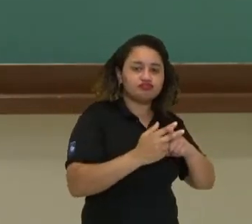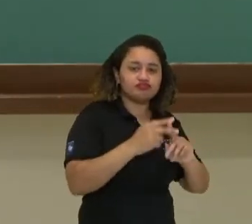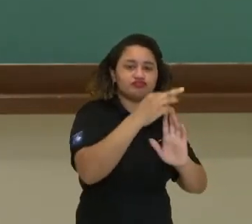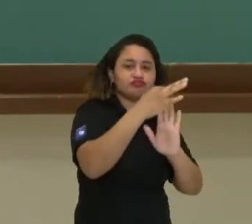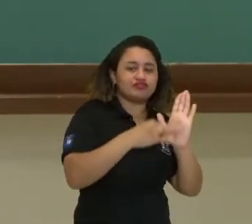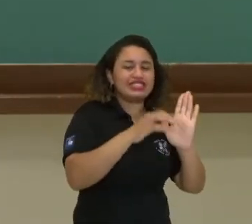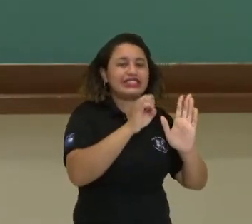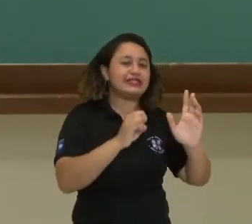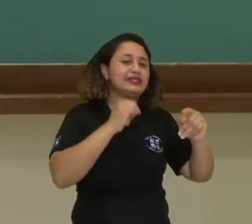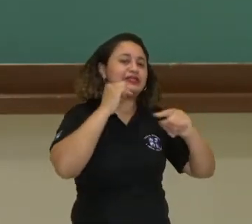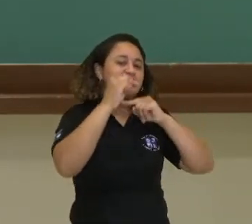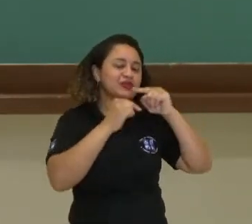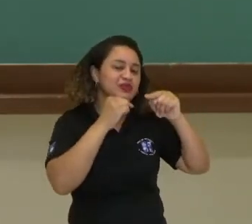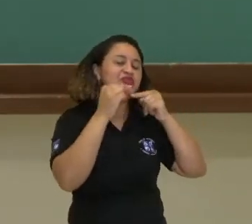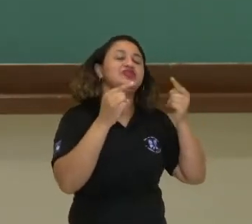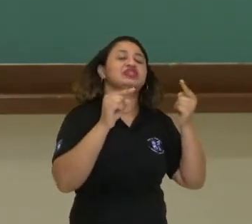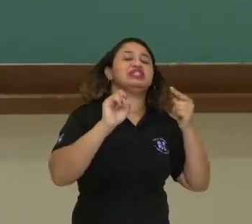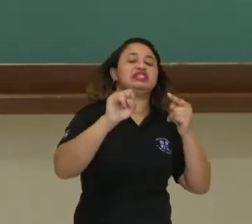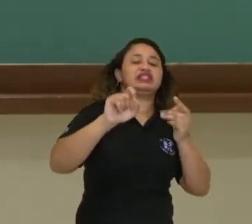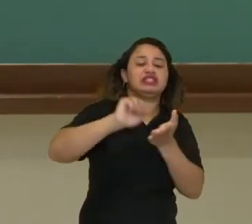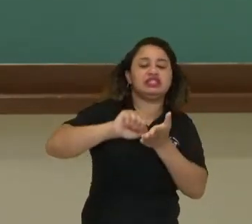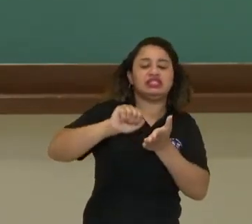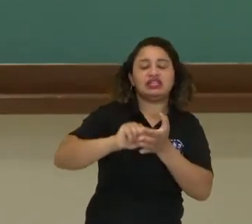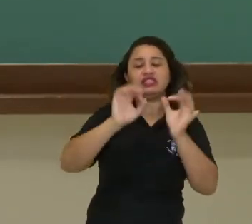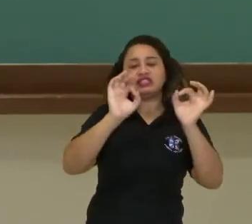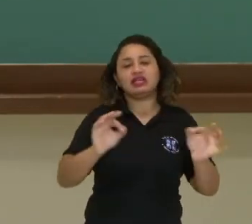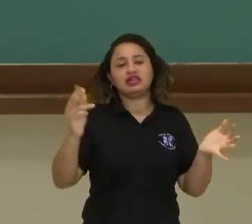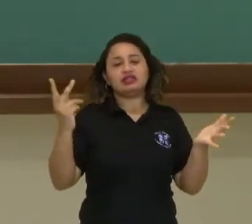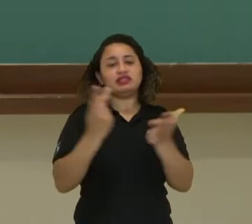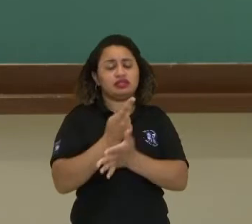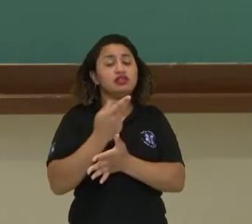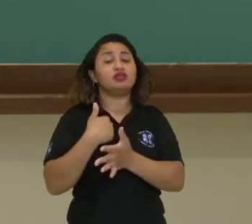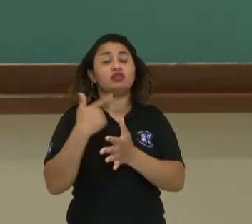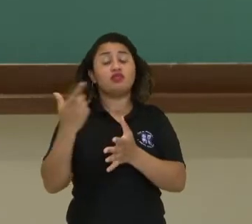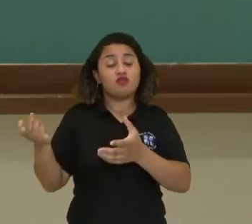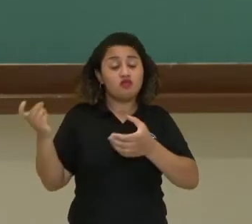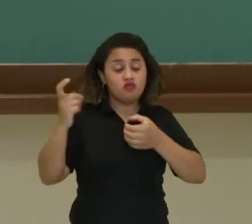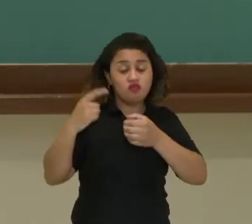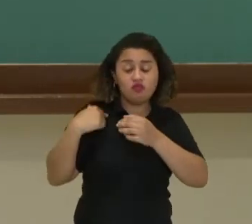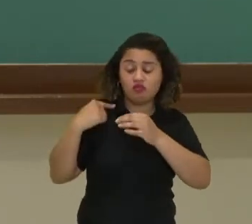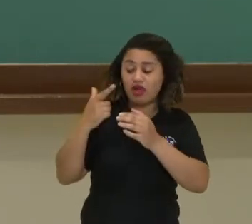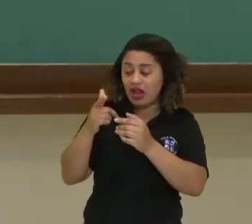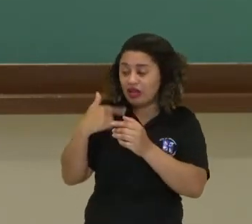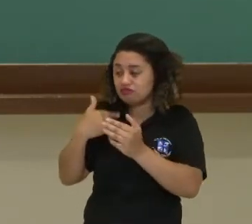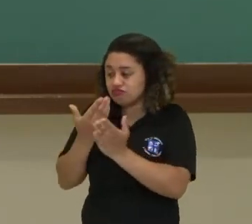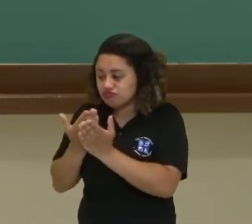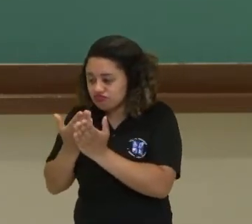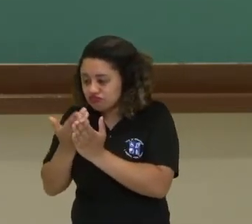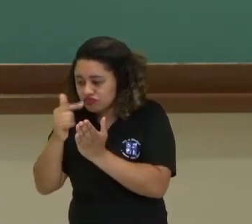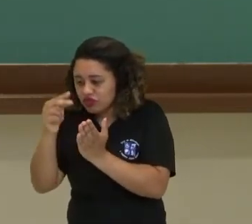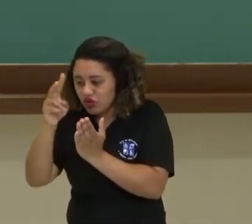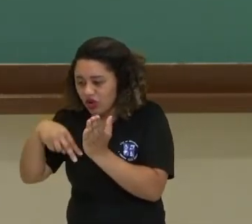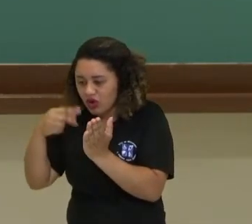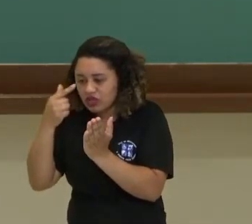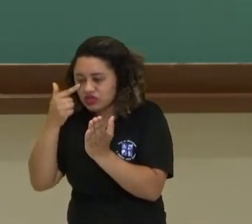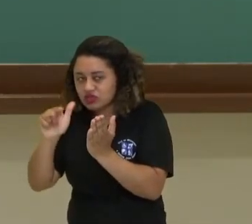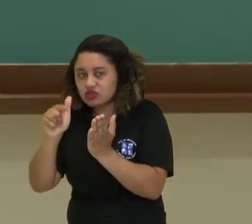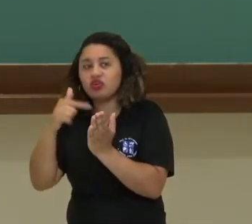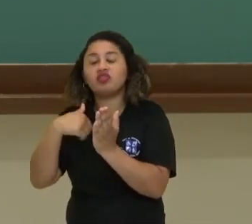se você tem dúvida está escrevendo certo ou errado você retoma regra e tá tudo certo